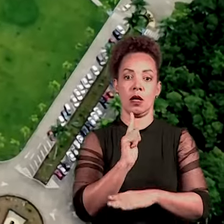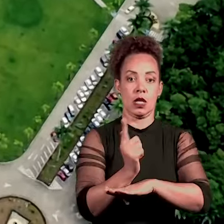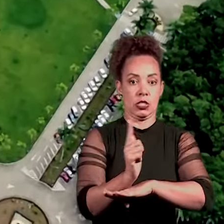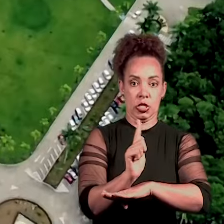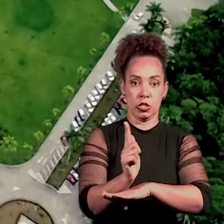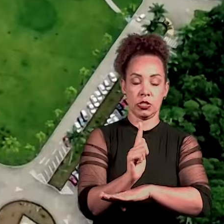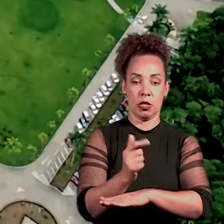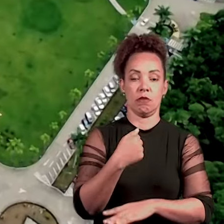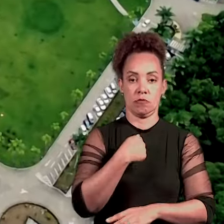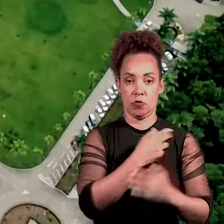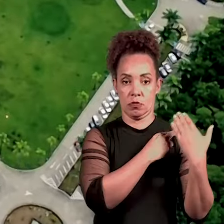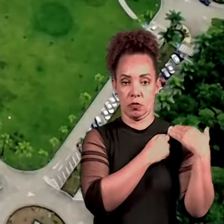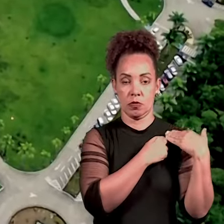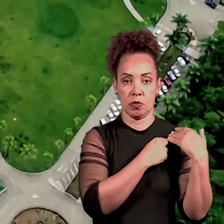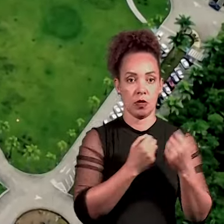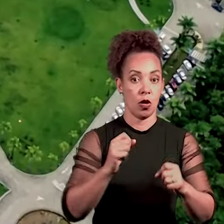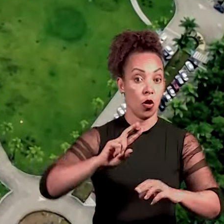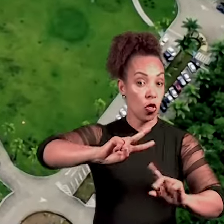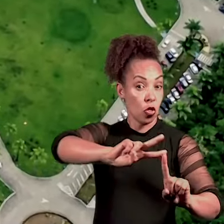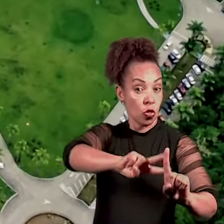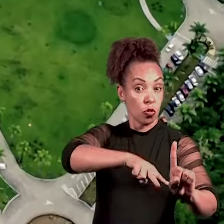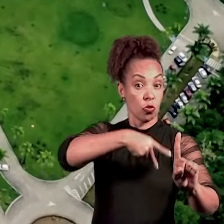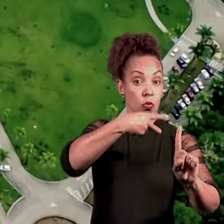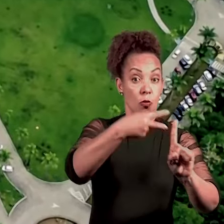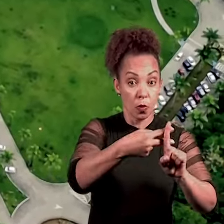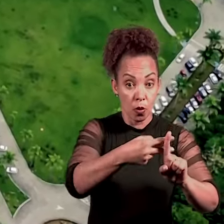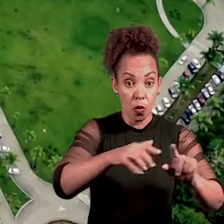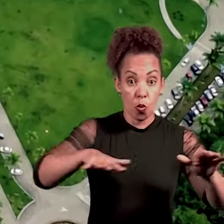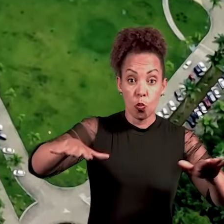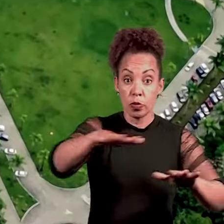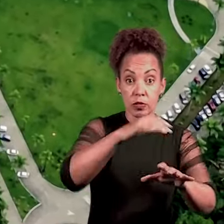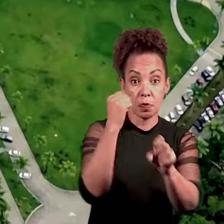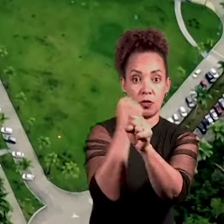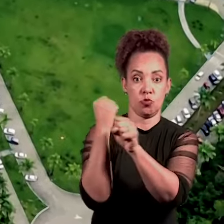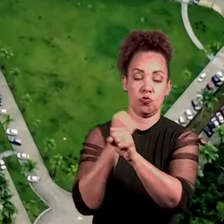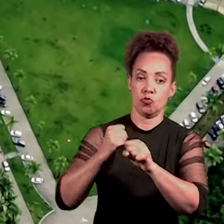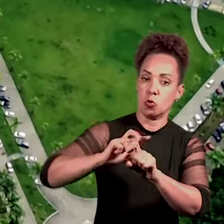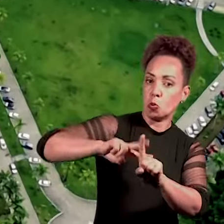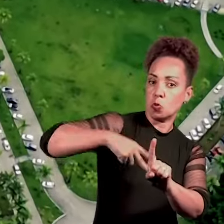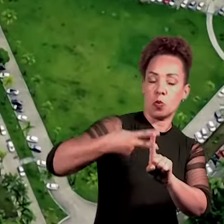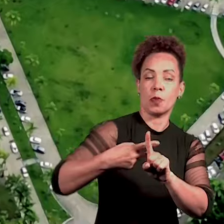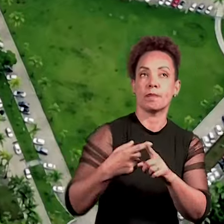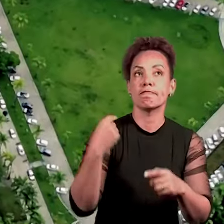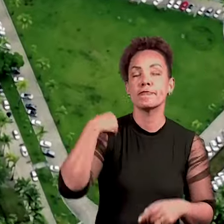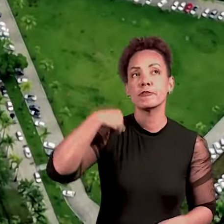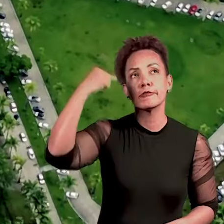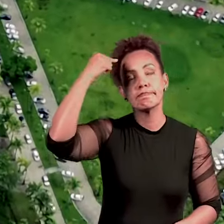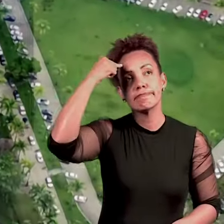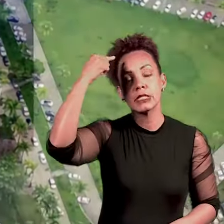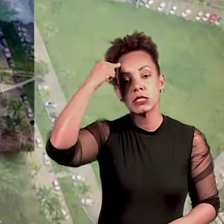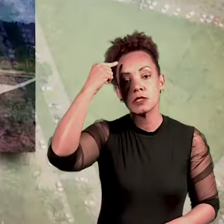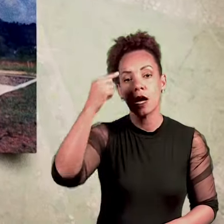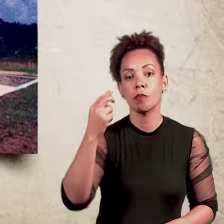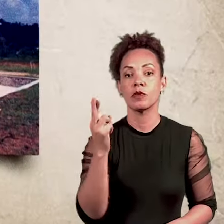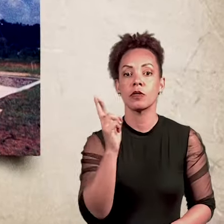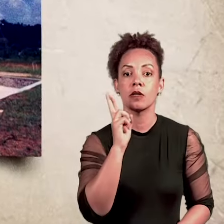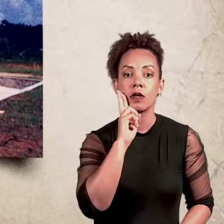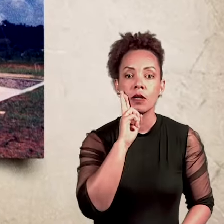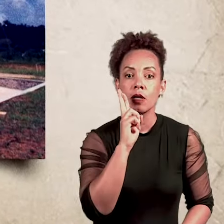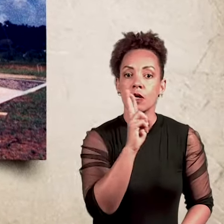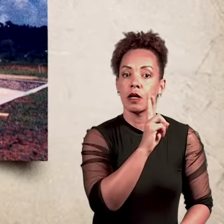cresceu, na nossa gestão, nós tivemos a oportunidade de dobrar praticamente o espaço